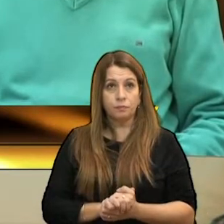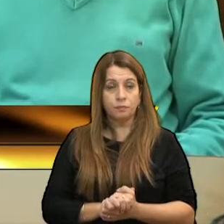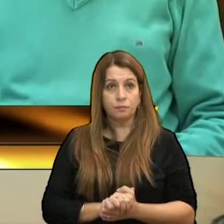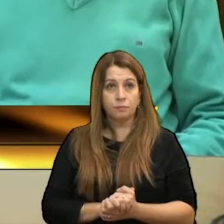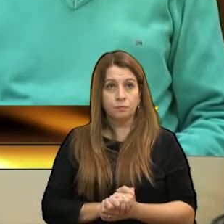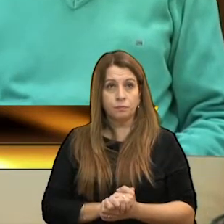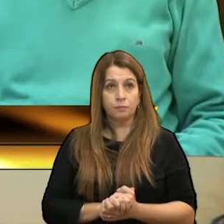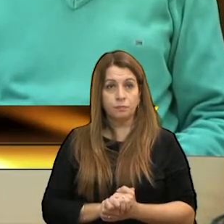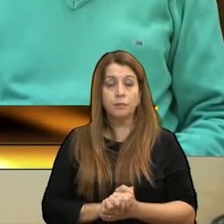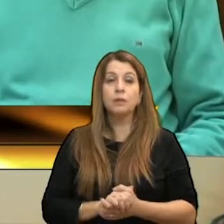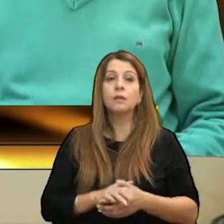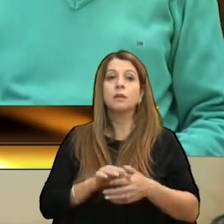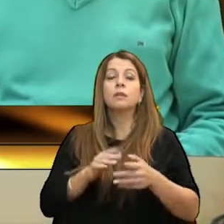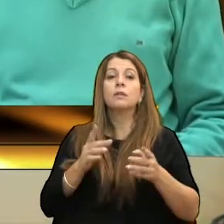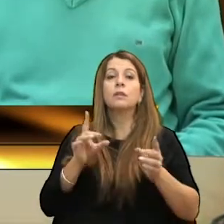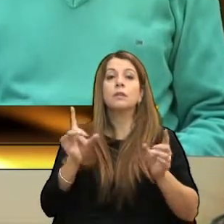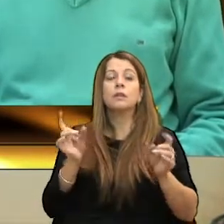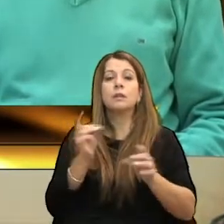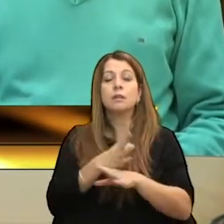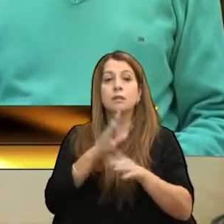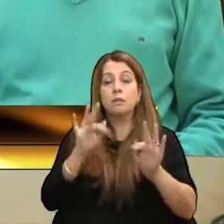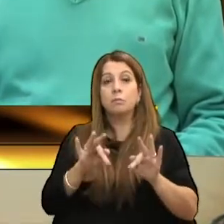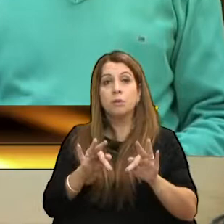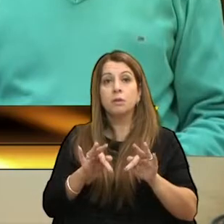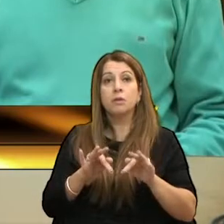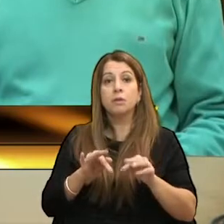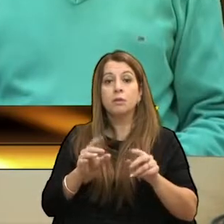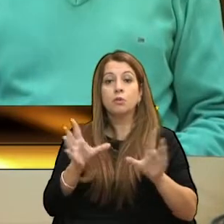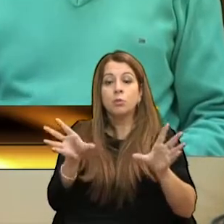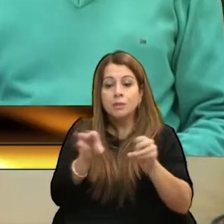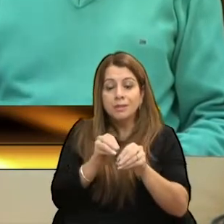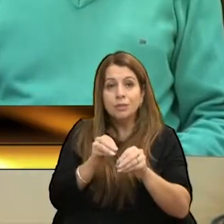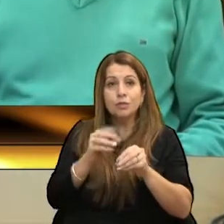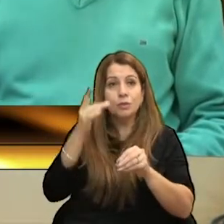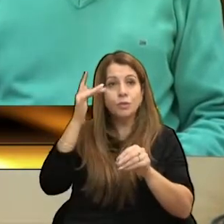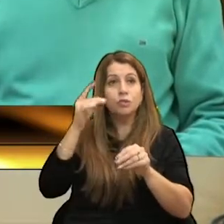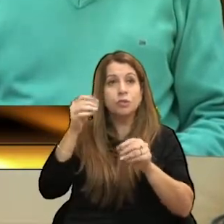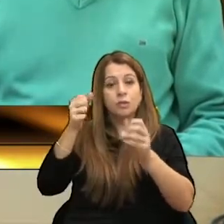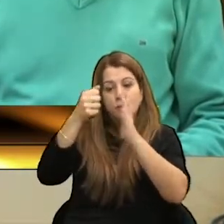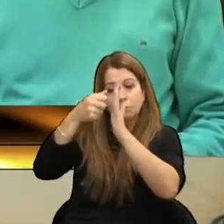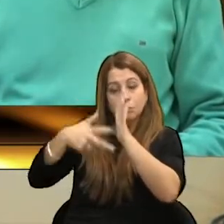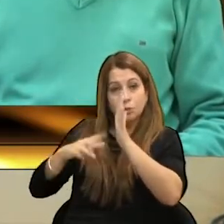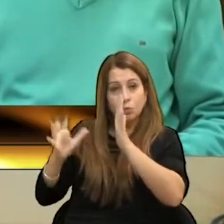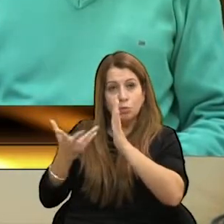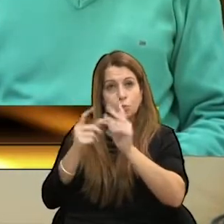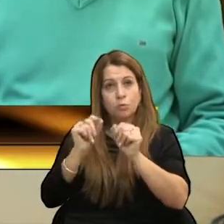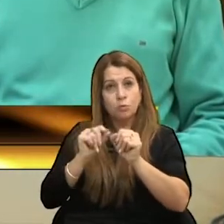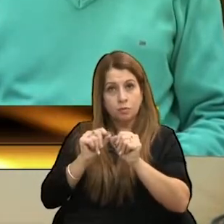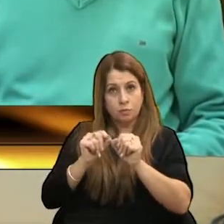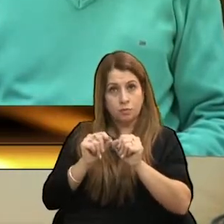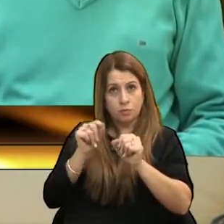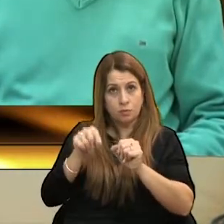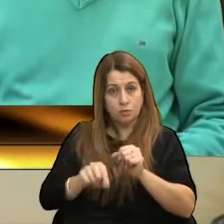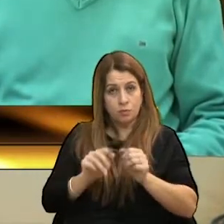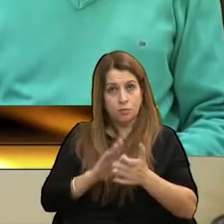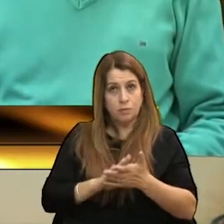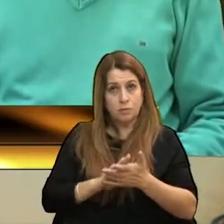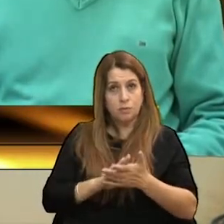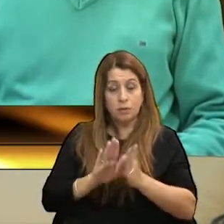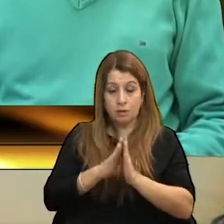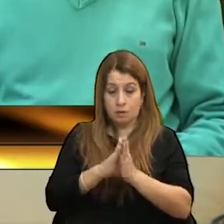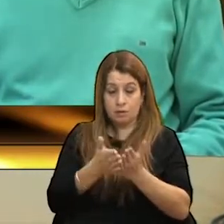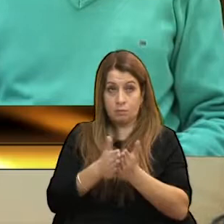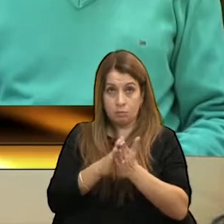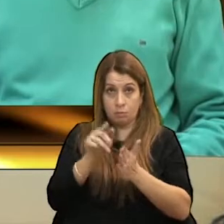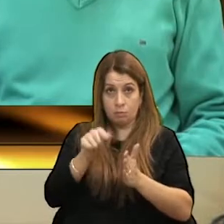se encerra com uma síntese conceitual de todas as suas realizações. A